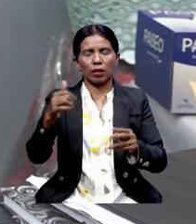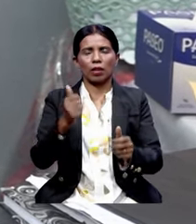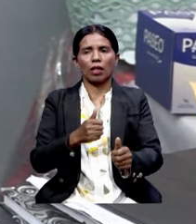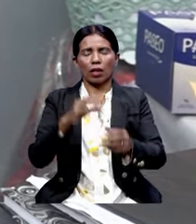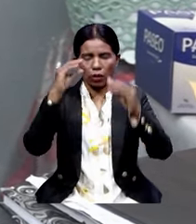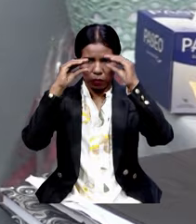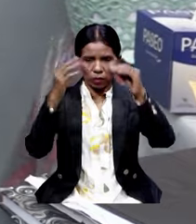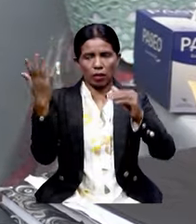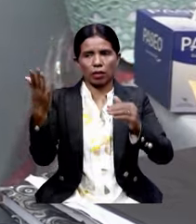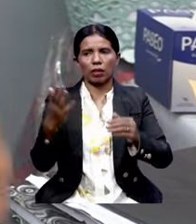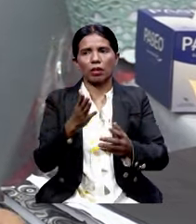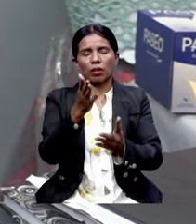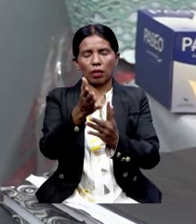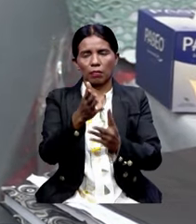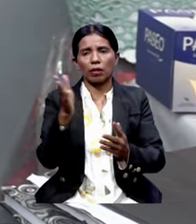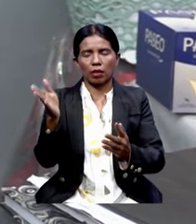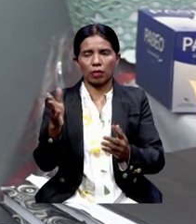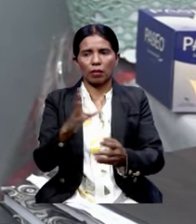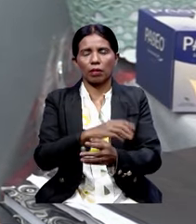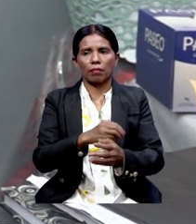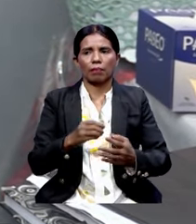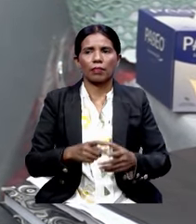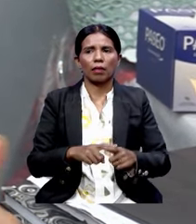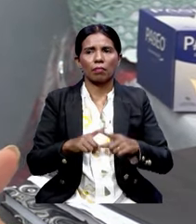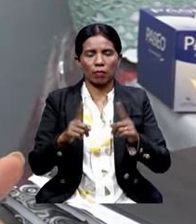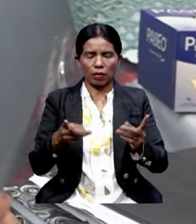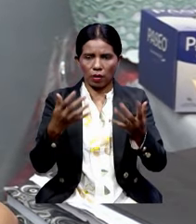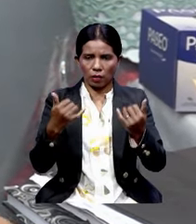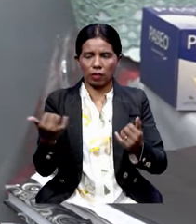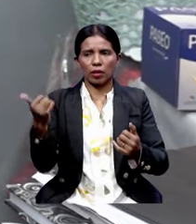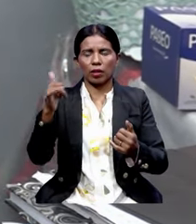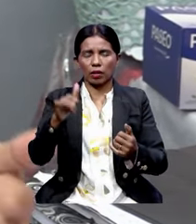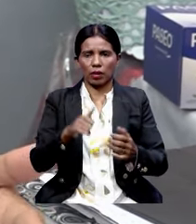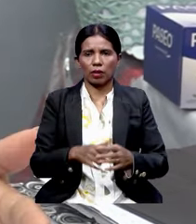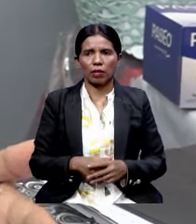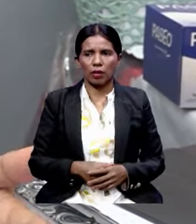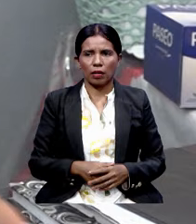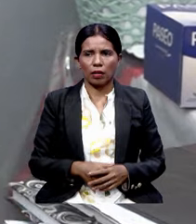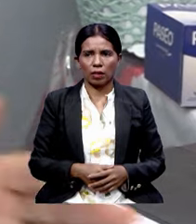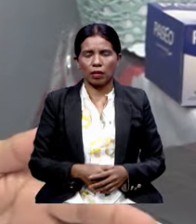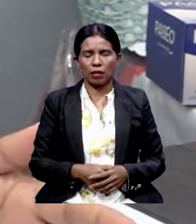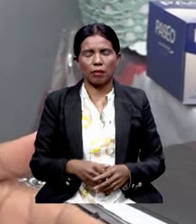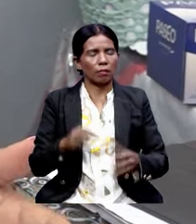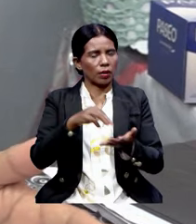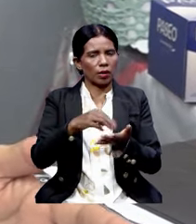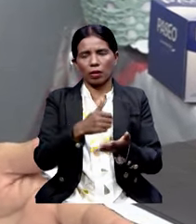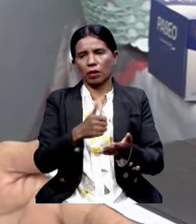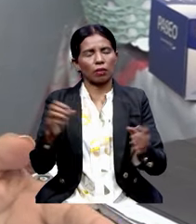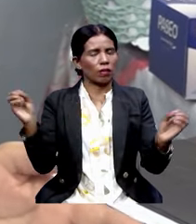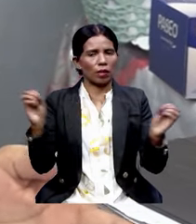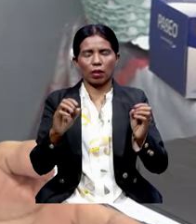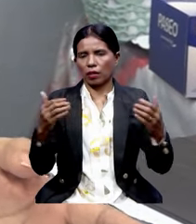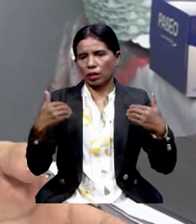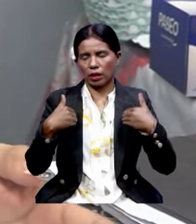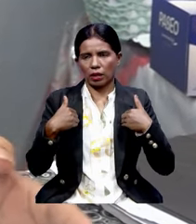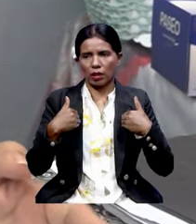mak tamasai huri perinci resta ni salah. Mas agora basta ni aulas, mas para o resto da matéria não há. For example,